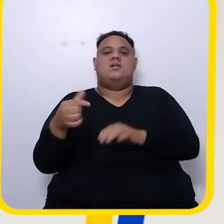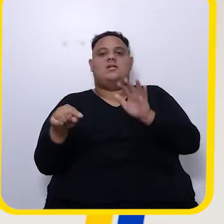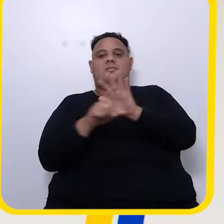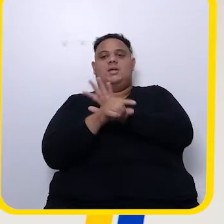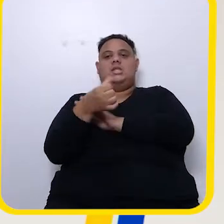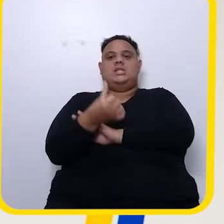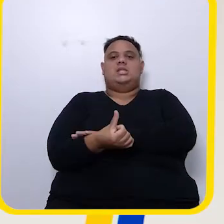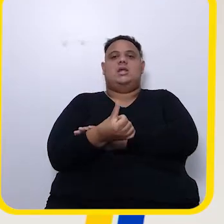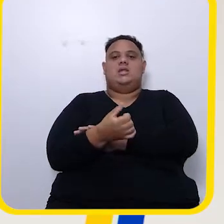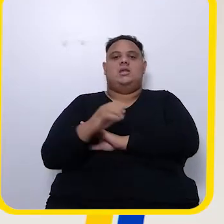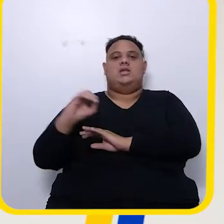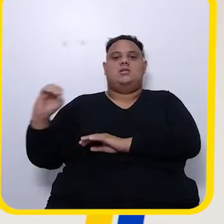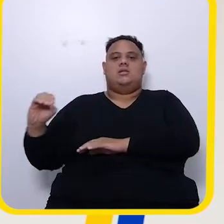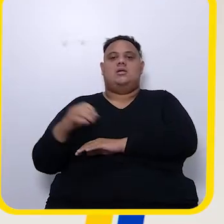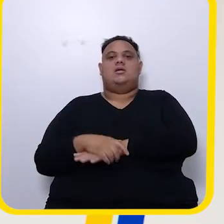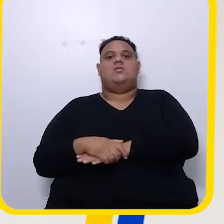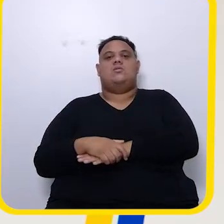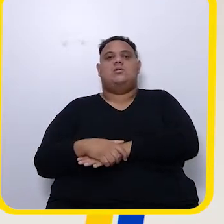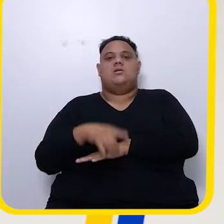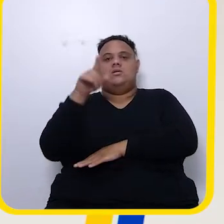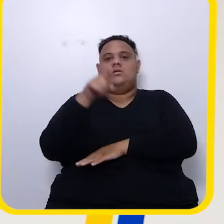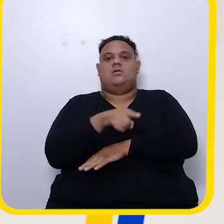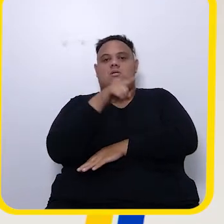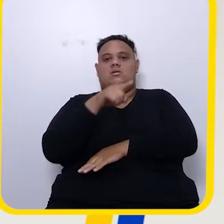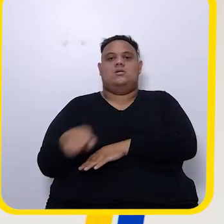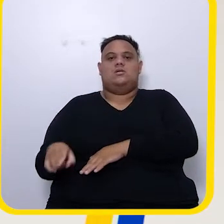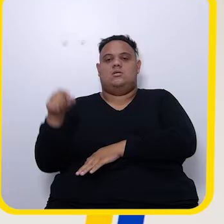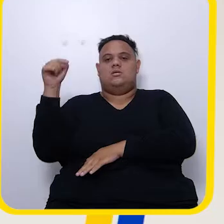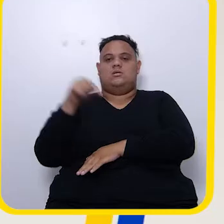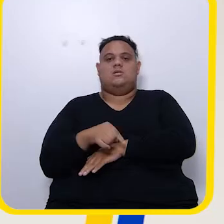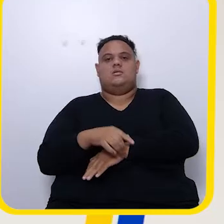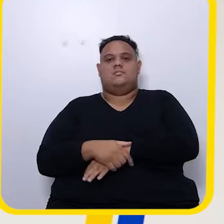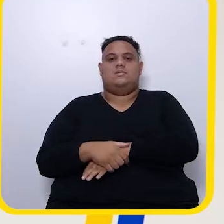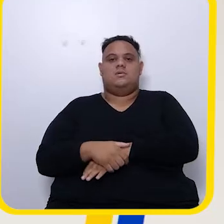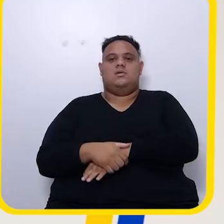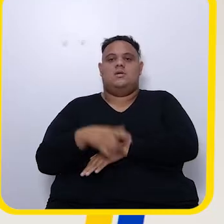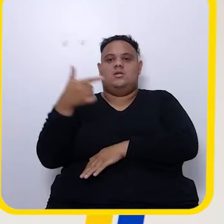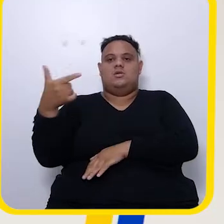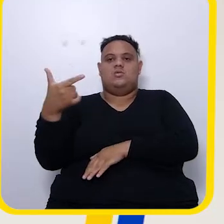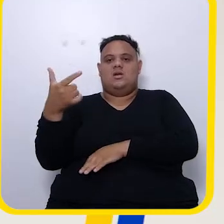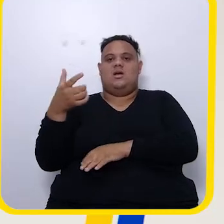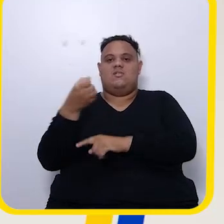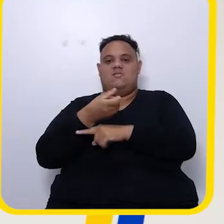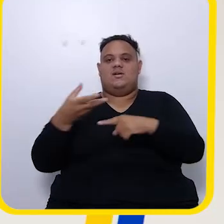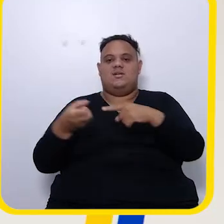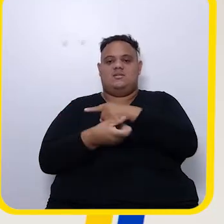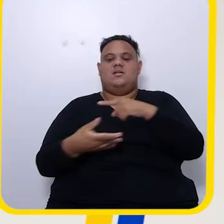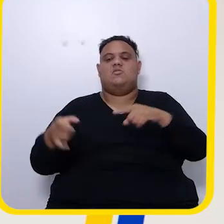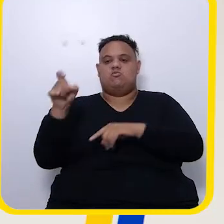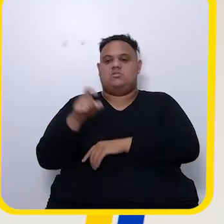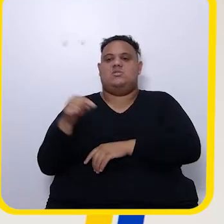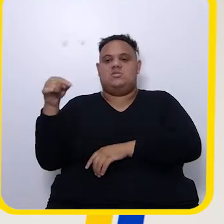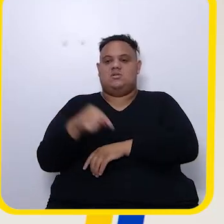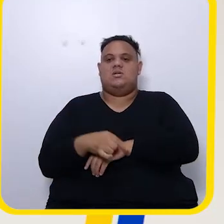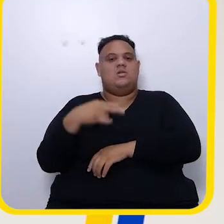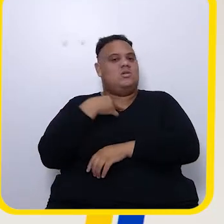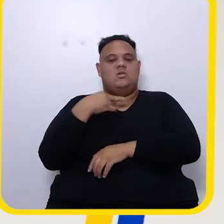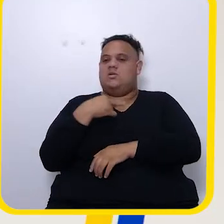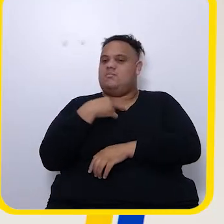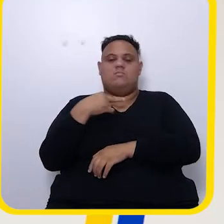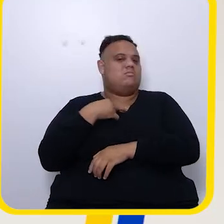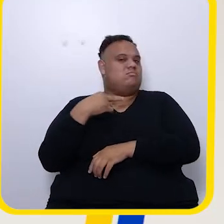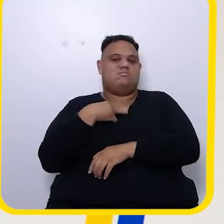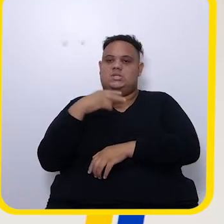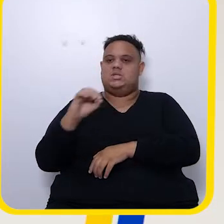6, que dá 0. Então, anularia esse termo aqui. E na segunda fração, ó, esse x que está aqui, ele não pode